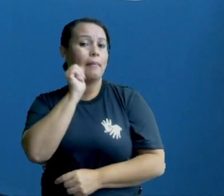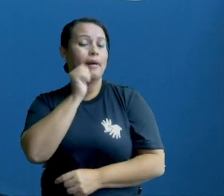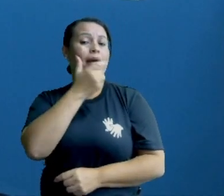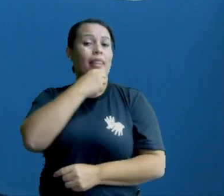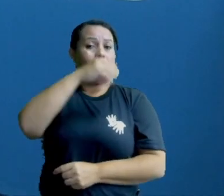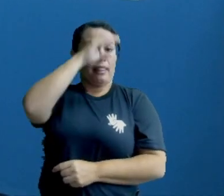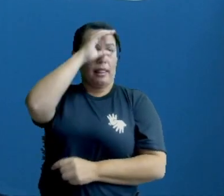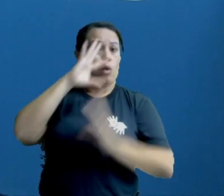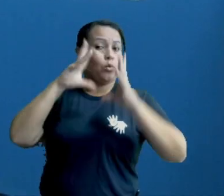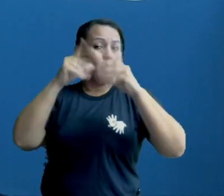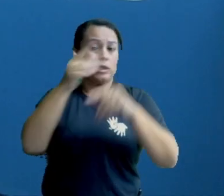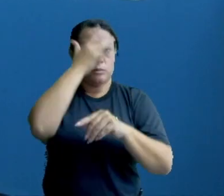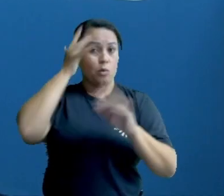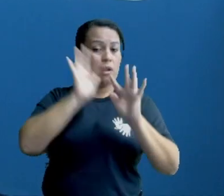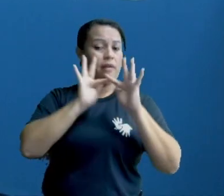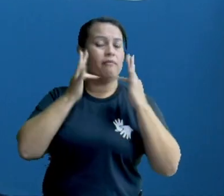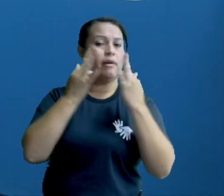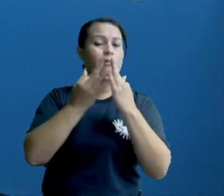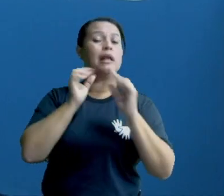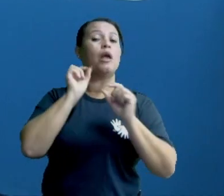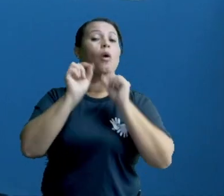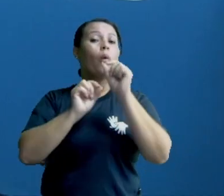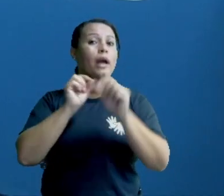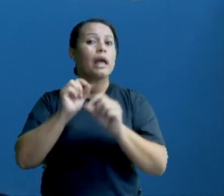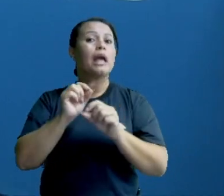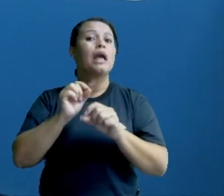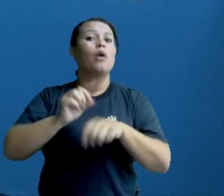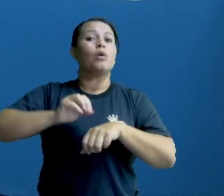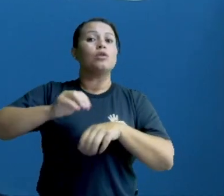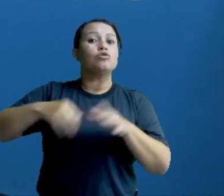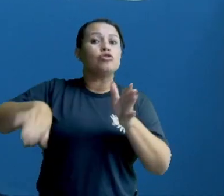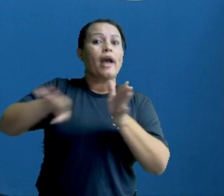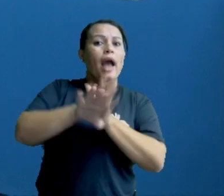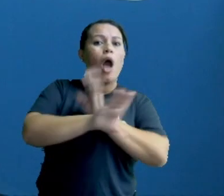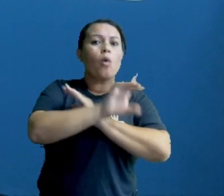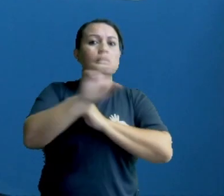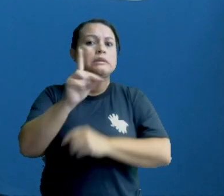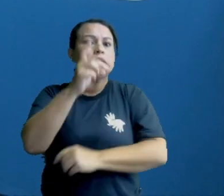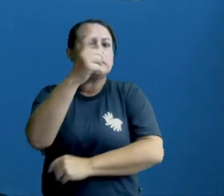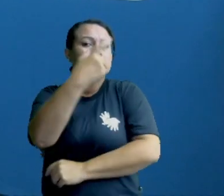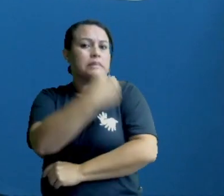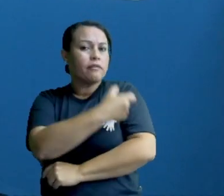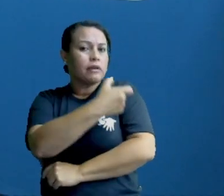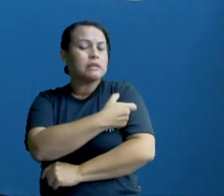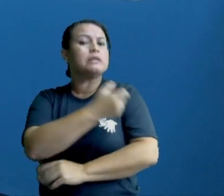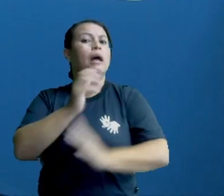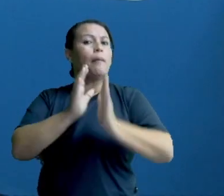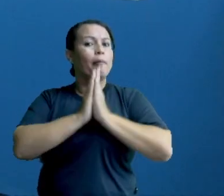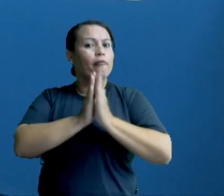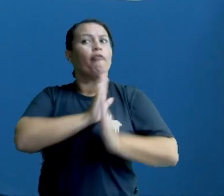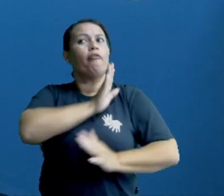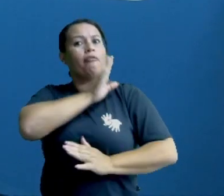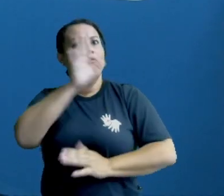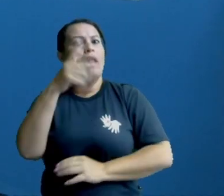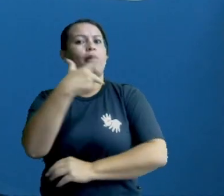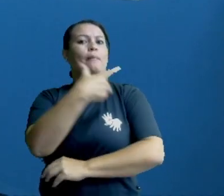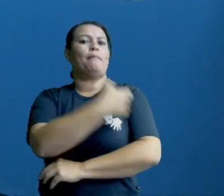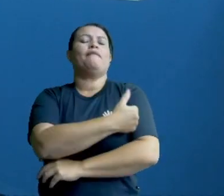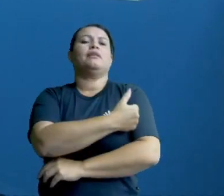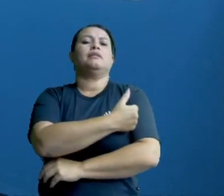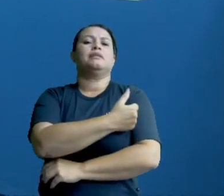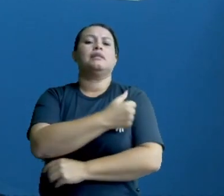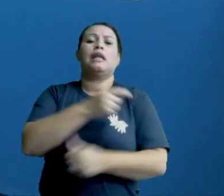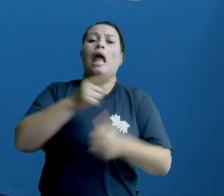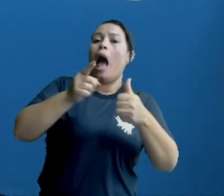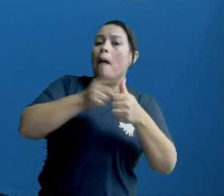titio, todo mundo da família, que se chegar a vez de se vacinar, que vá e tome a vacina. Tanto